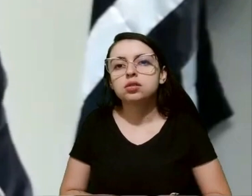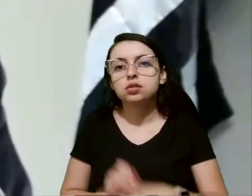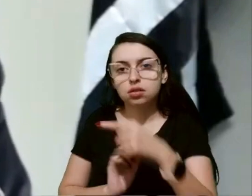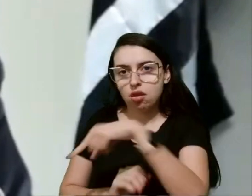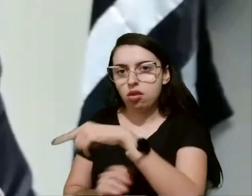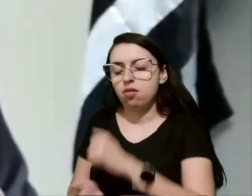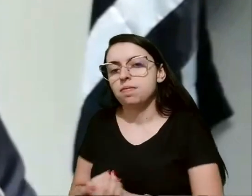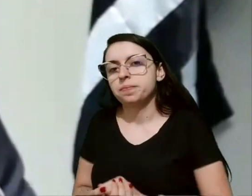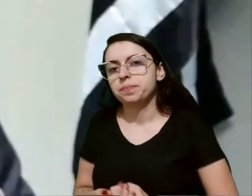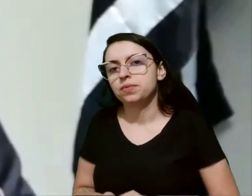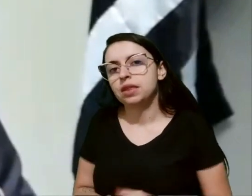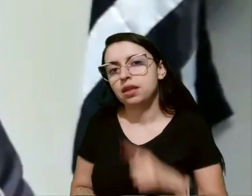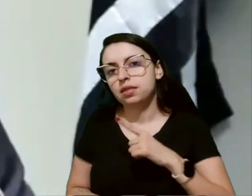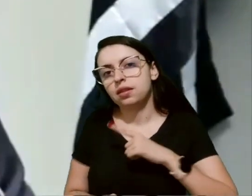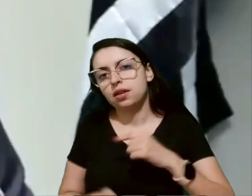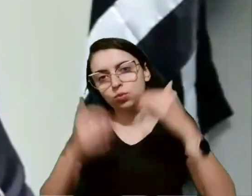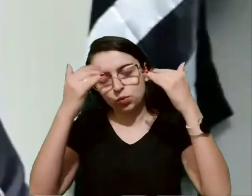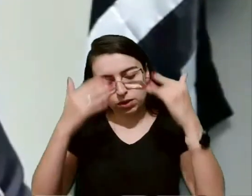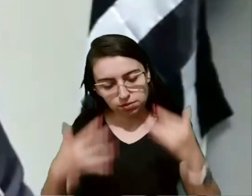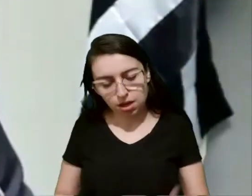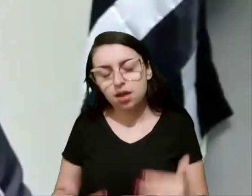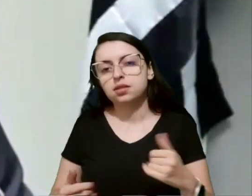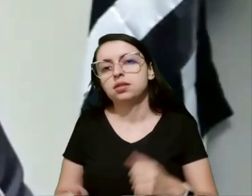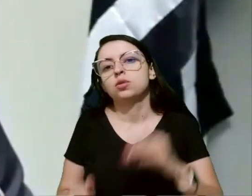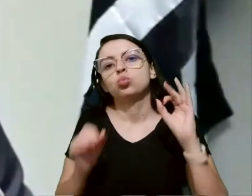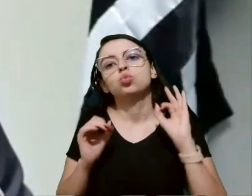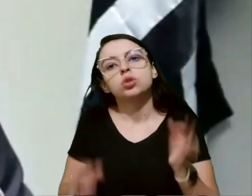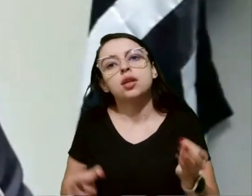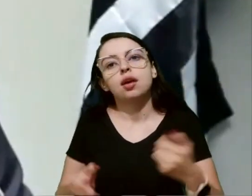ela tem uma explicação pontual,